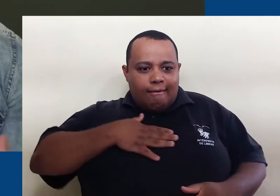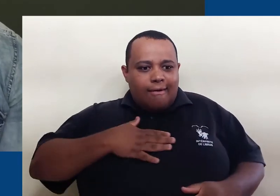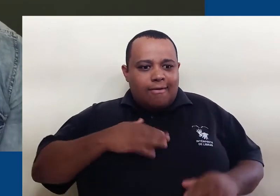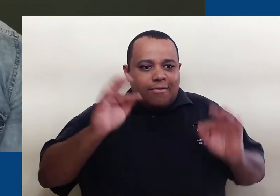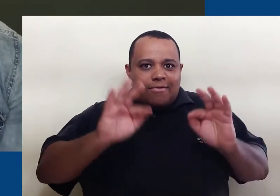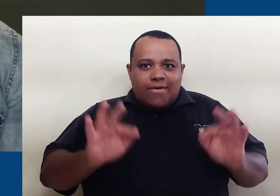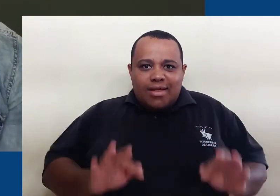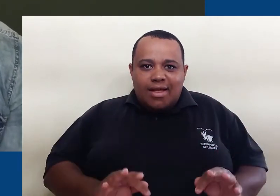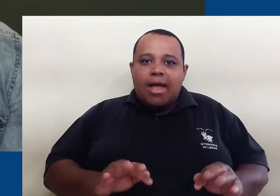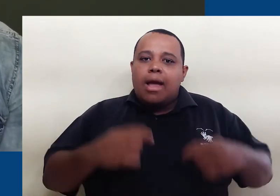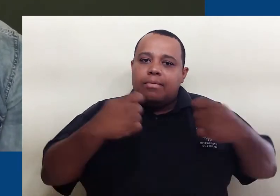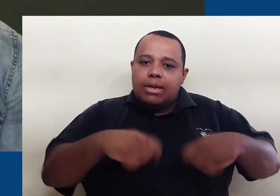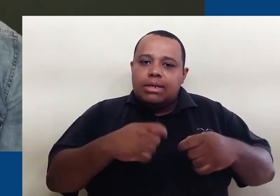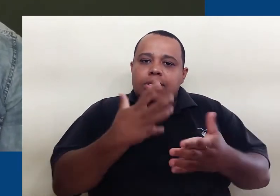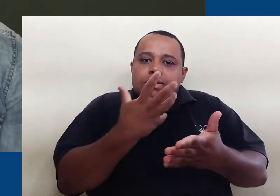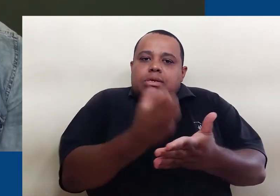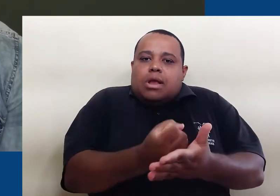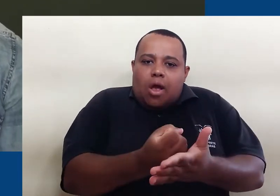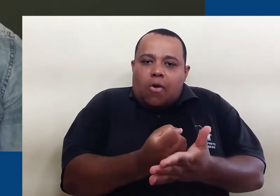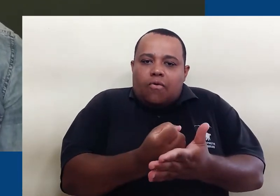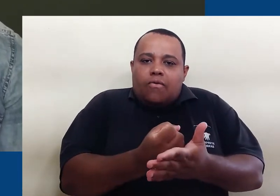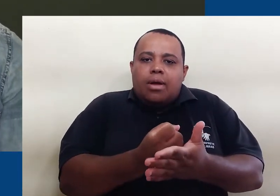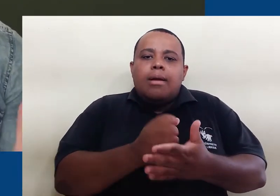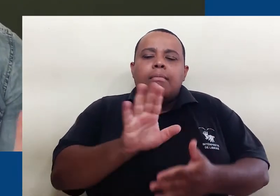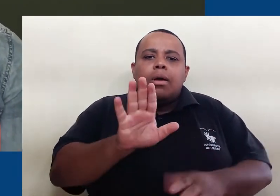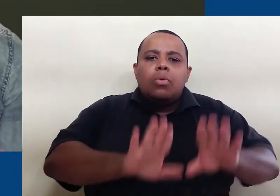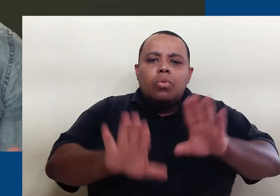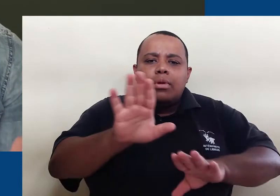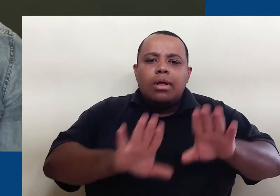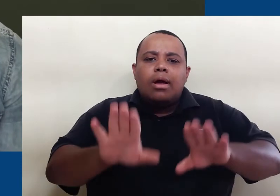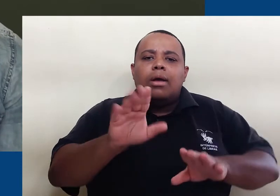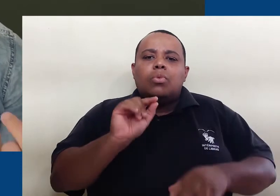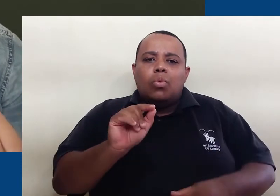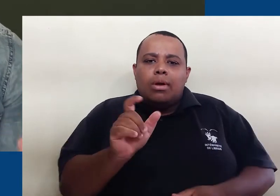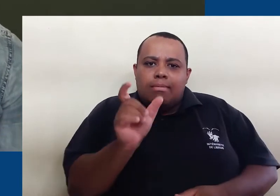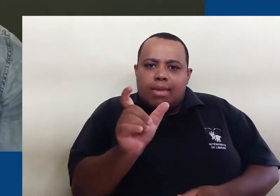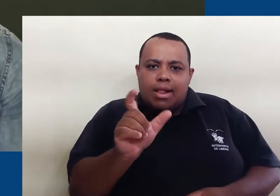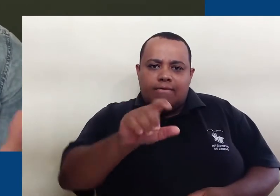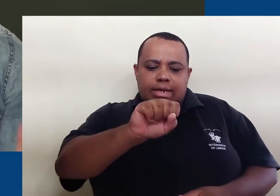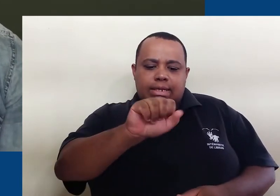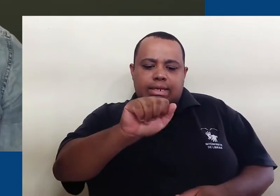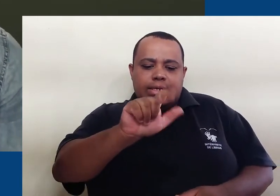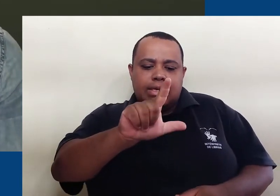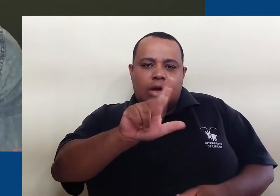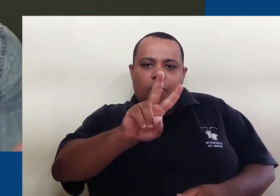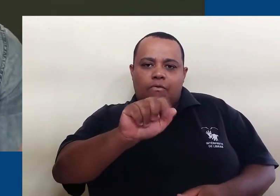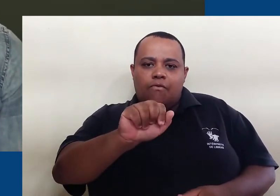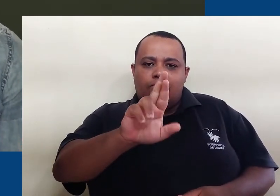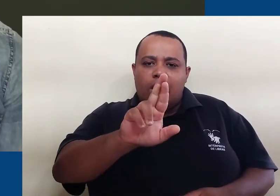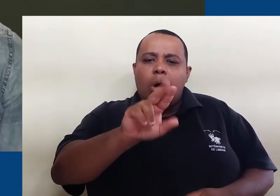gente fechar tudo, salvar tudo e disponibilizar para os seus alunos. Só para explicar para vocês, quando eu falo renderizar,